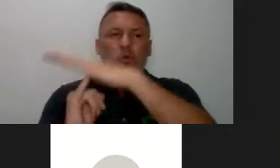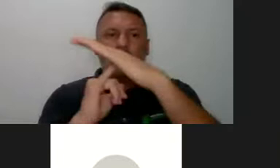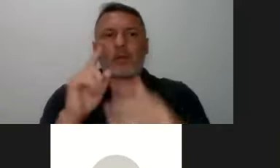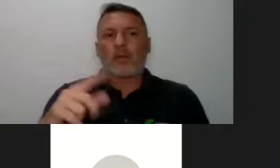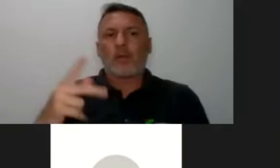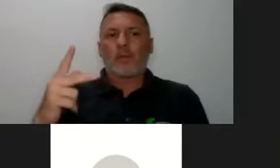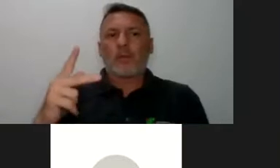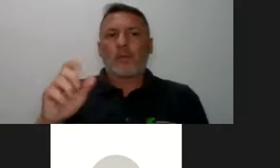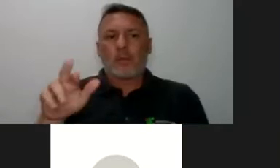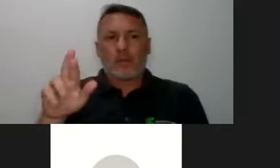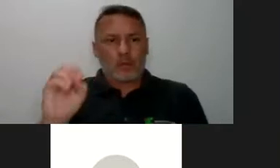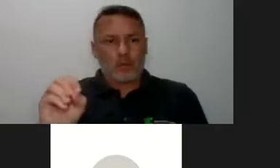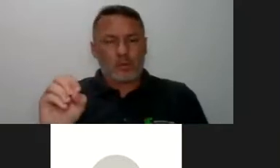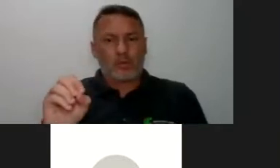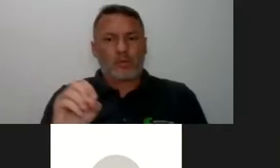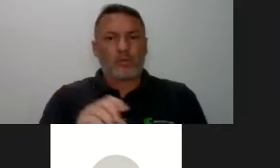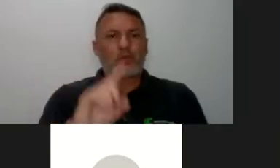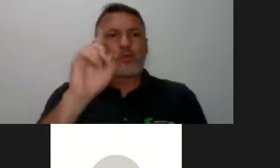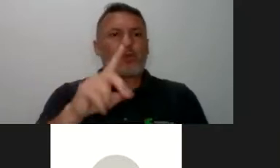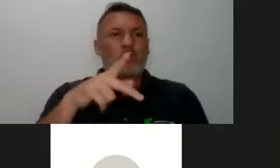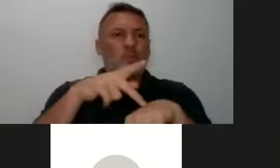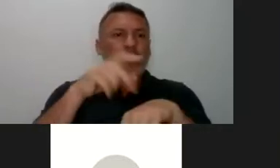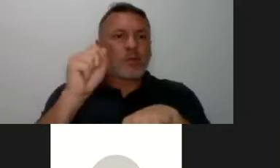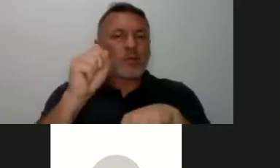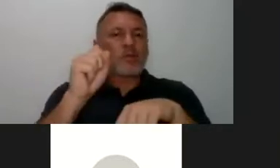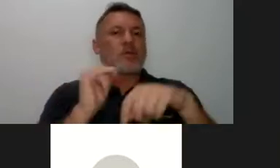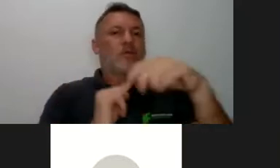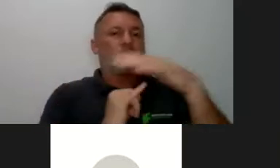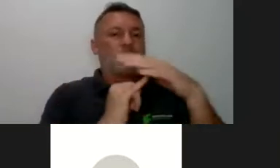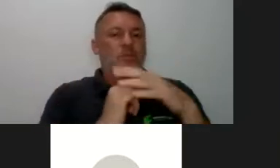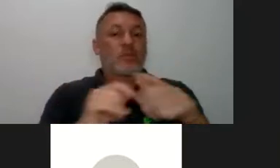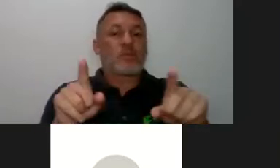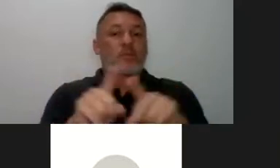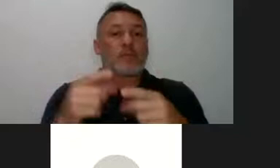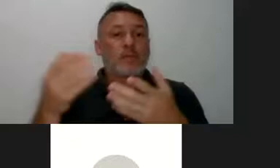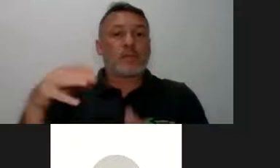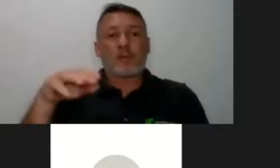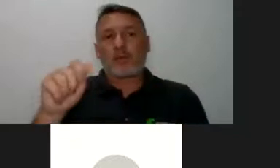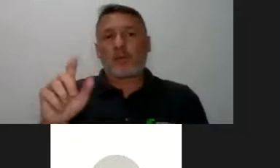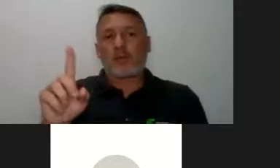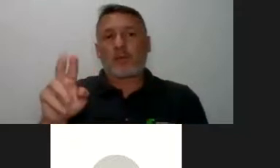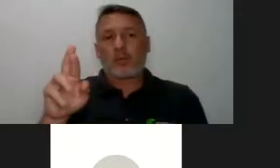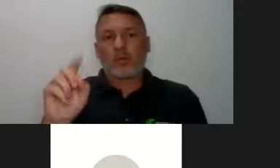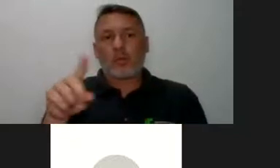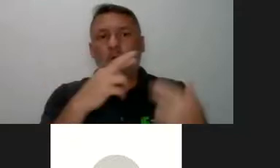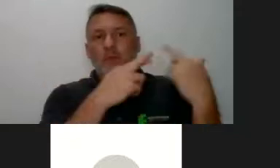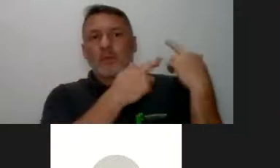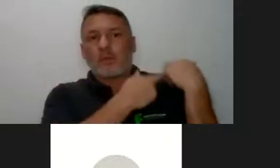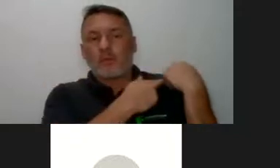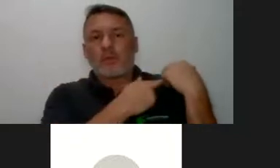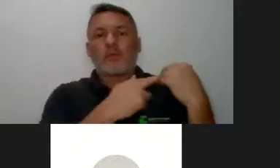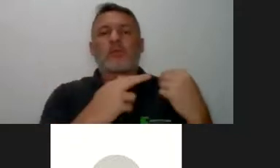nosso diretor de pós-graduação institucional, ao Thiago Maduro, responsável, líder pela